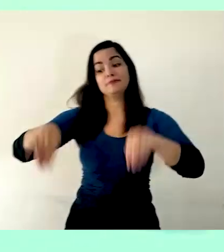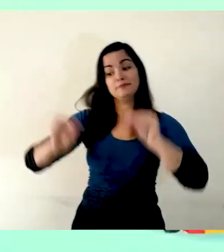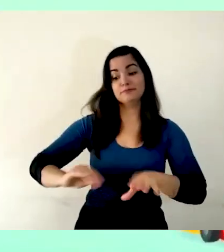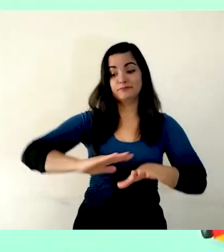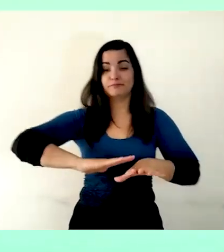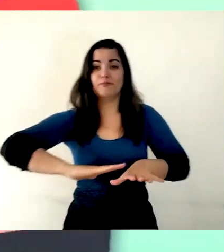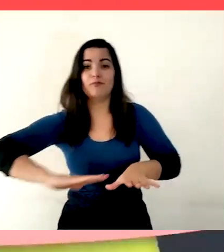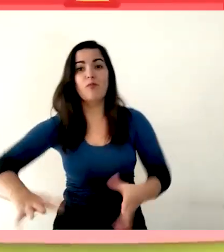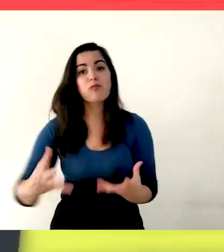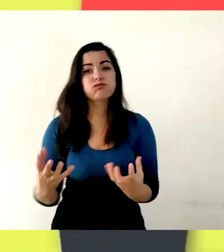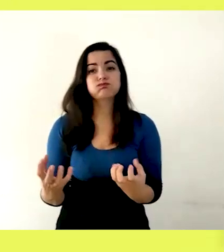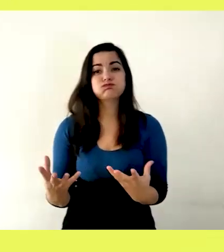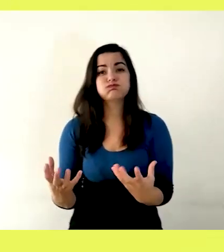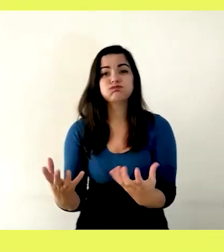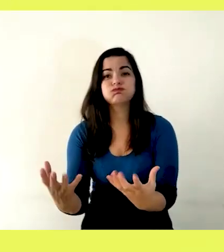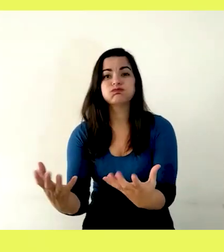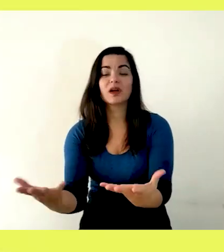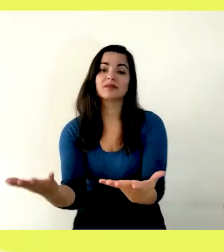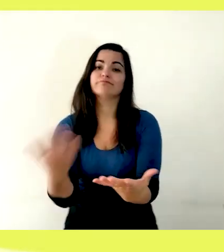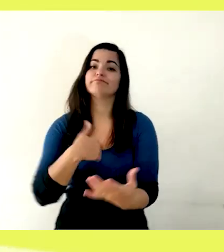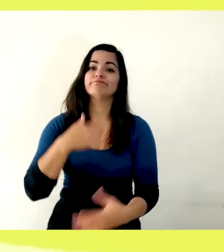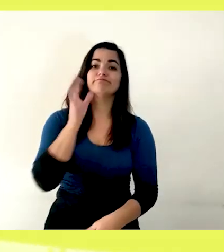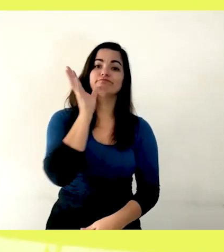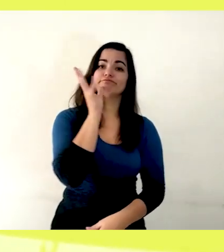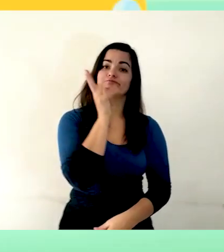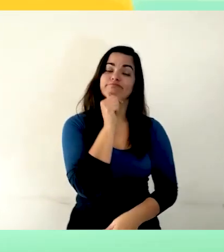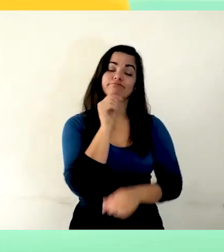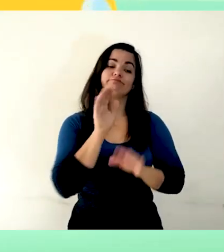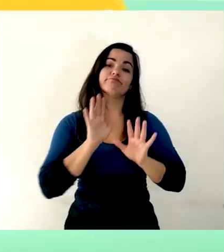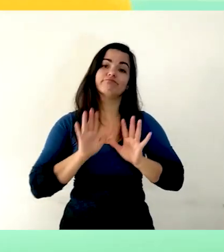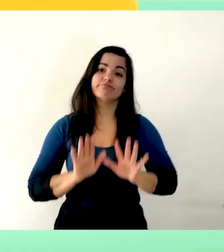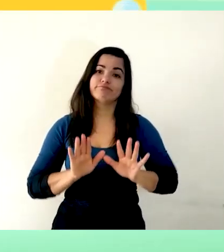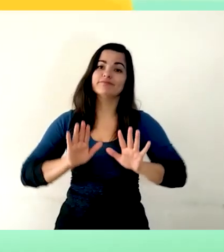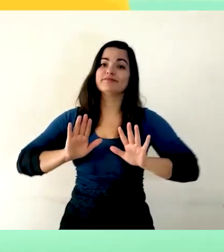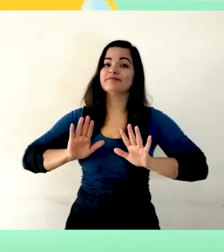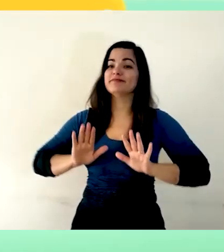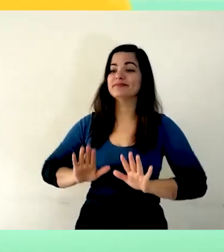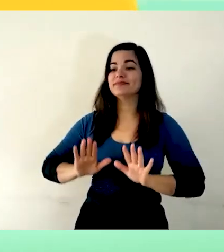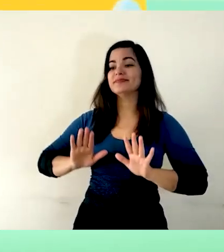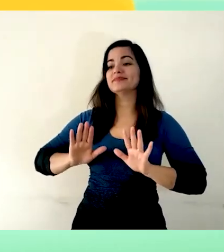Mas no tapete fofinho, eu vou devagarinho.